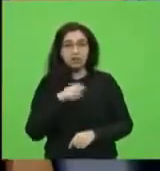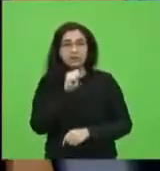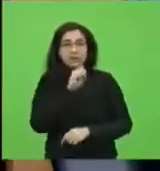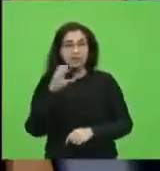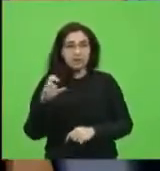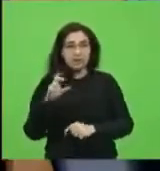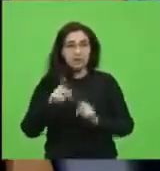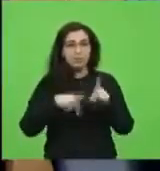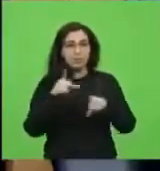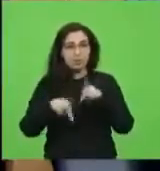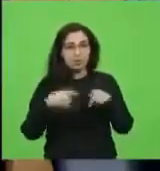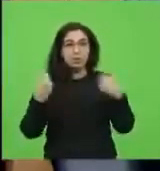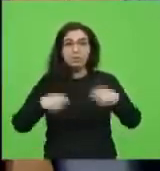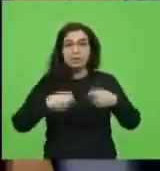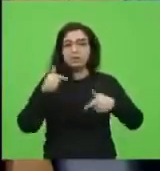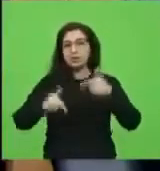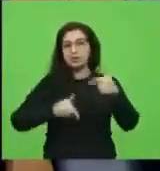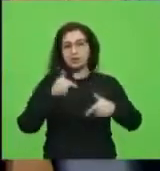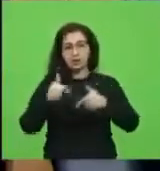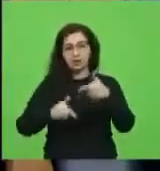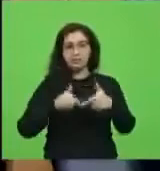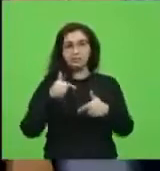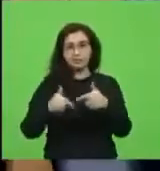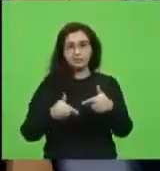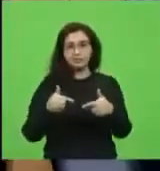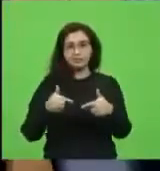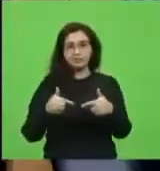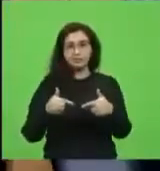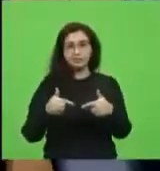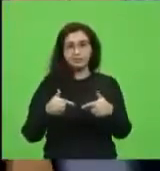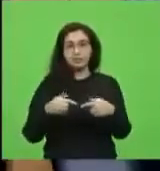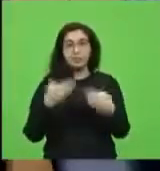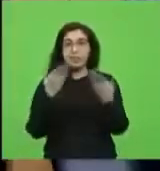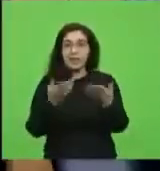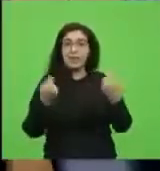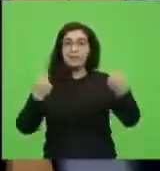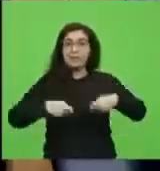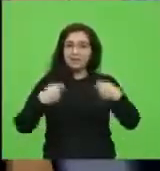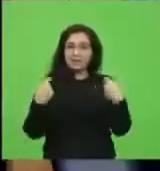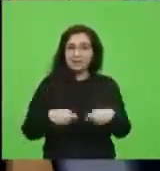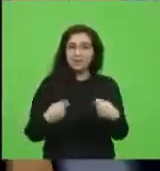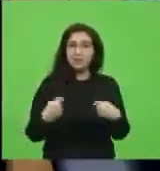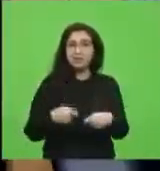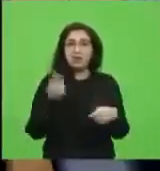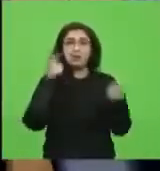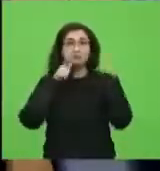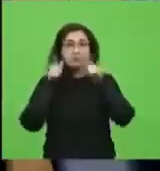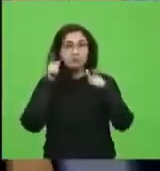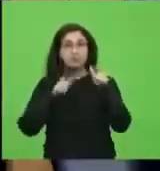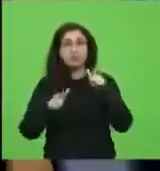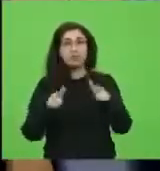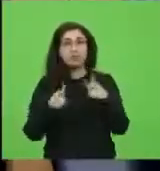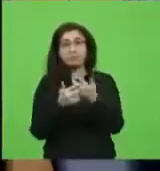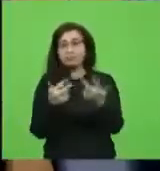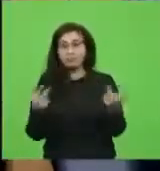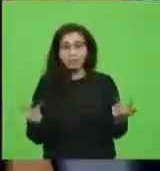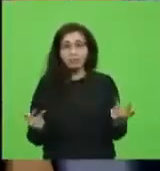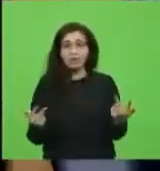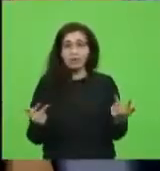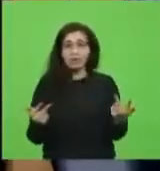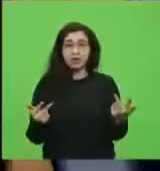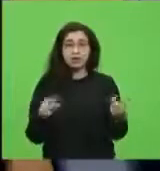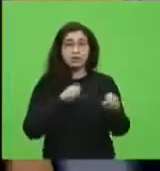eles precisam trabalhar, eles precisam das oportunidades. No